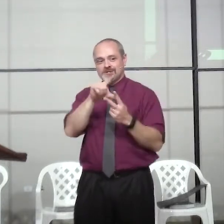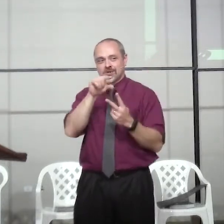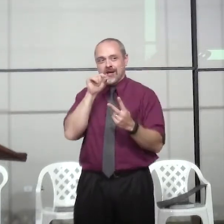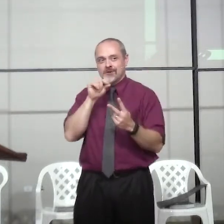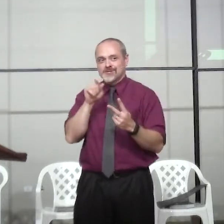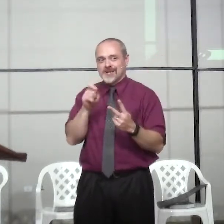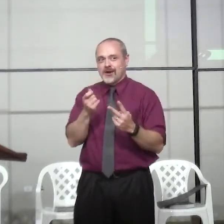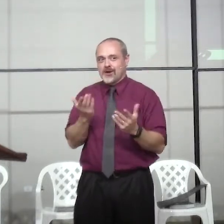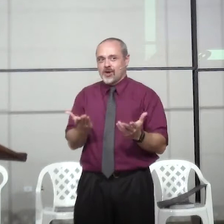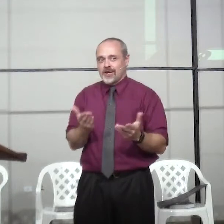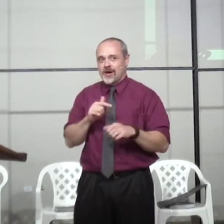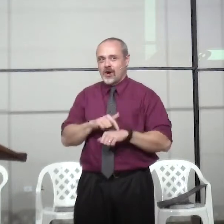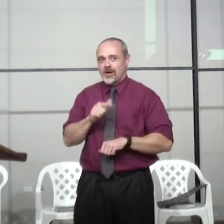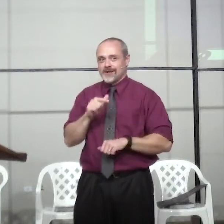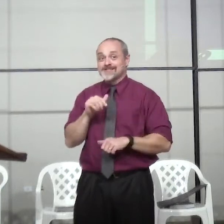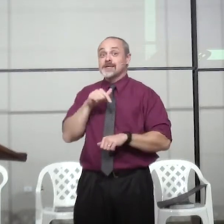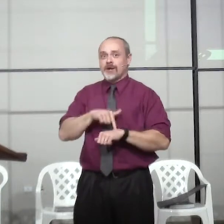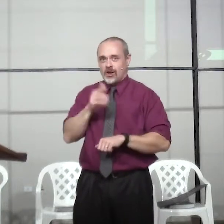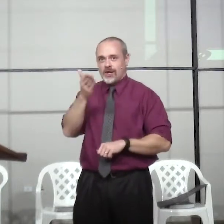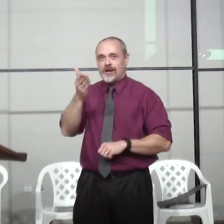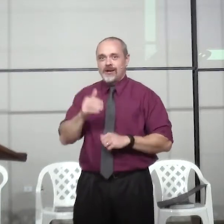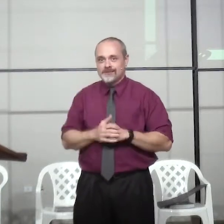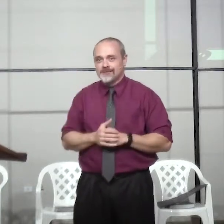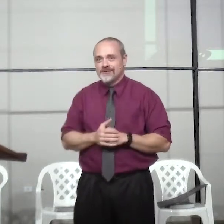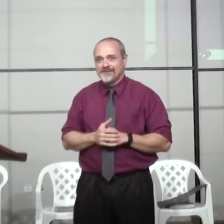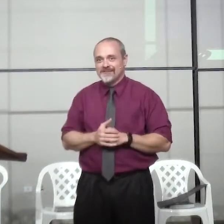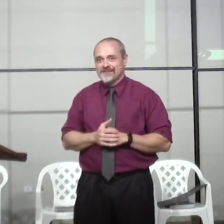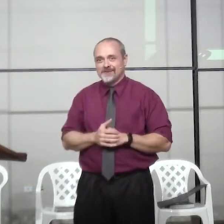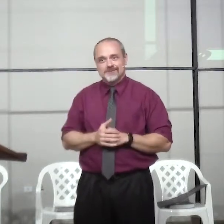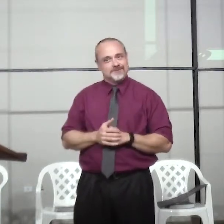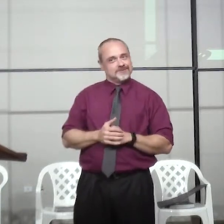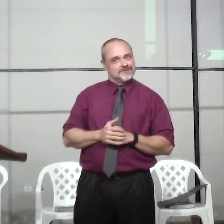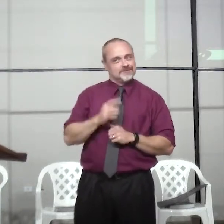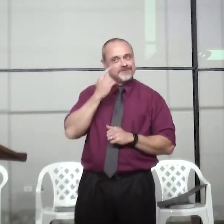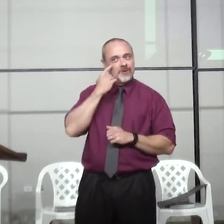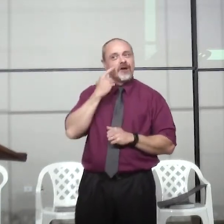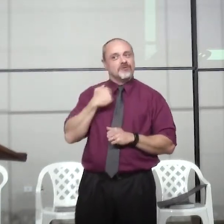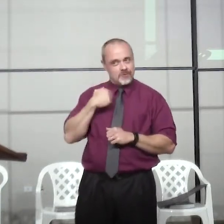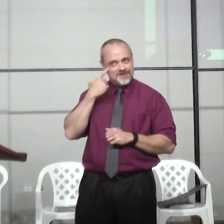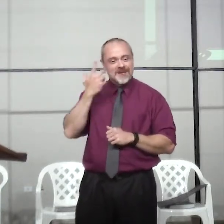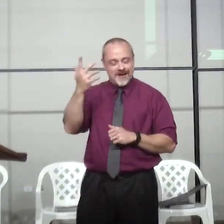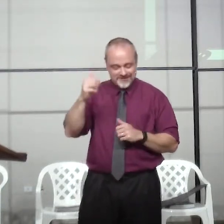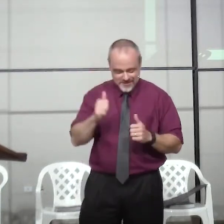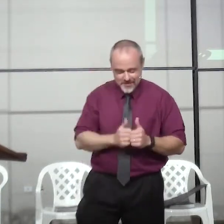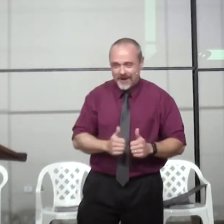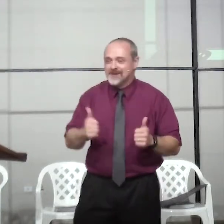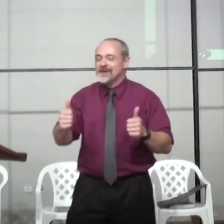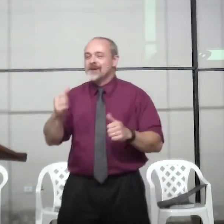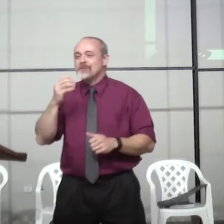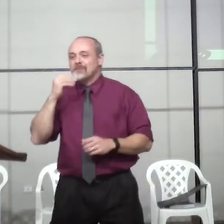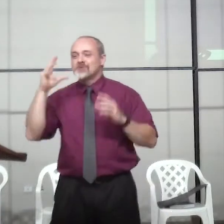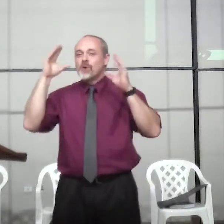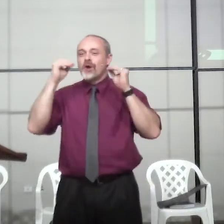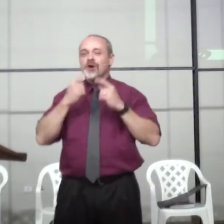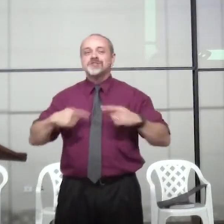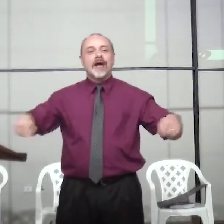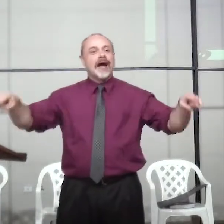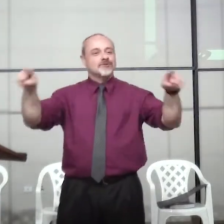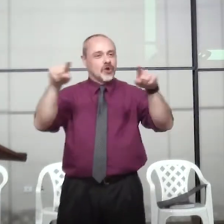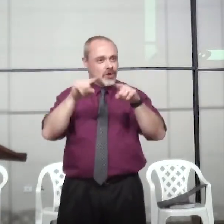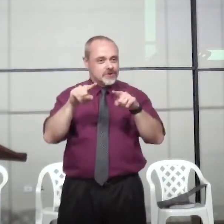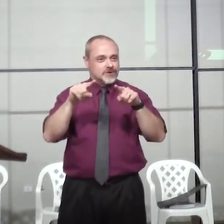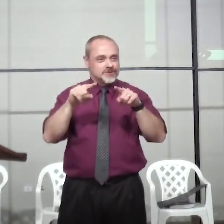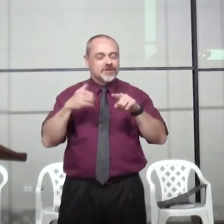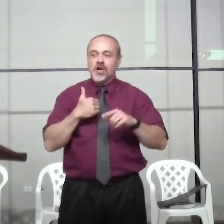não escolher um sinal agora, na hora, em cima da hora, né? Vamos ver, eu vou pensar. Tudo bem. Mas boa noite